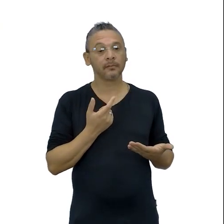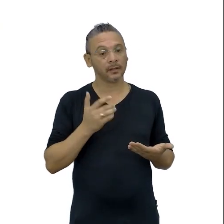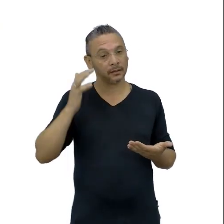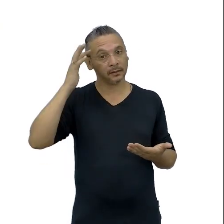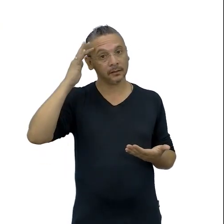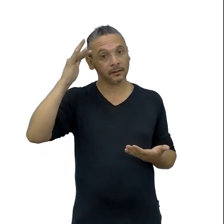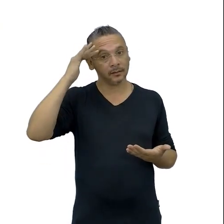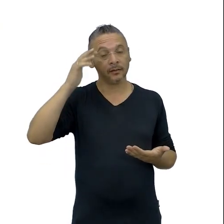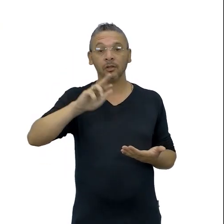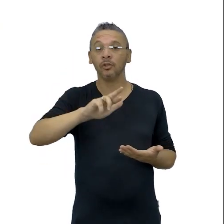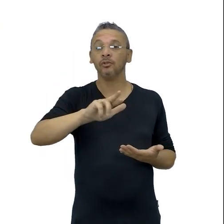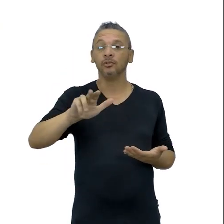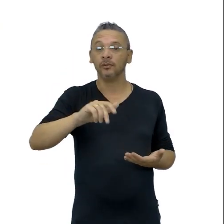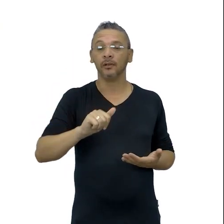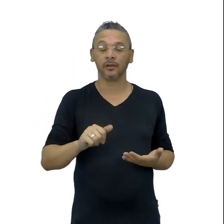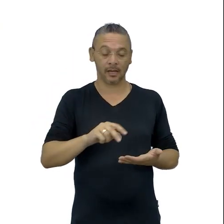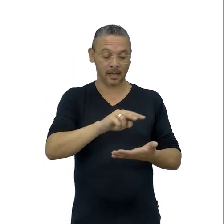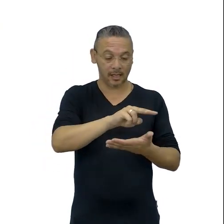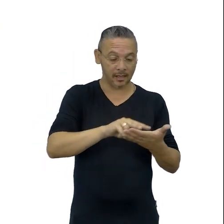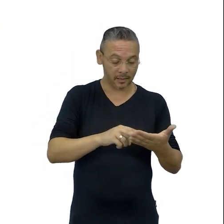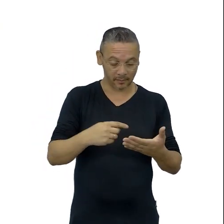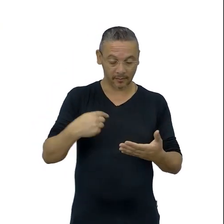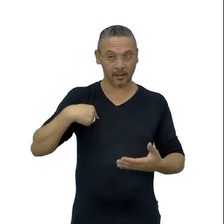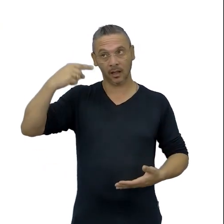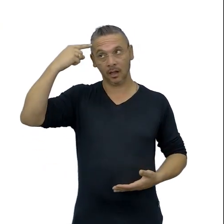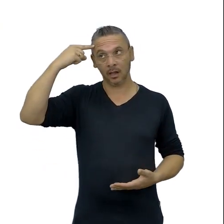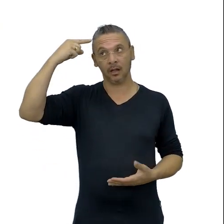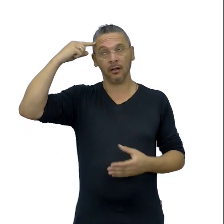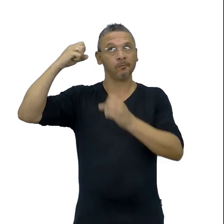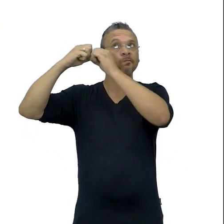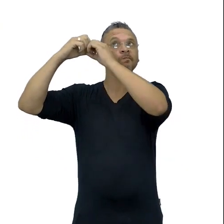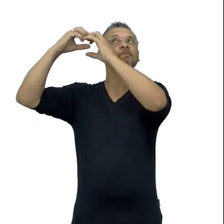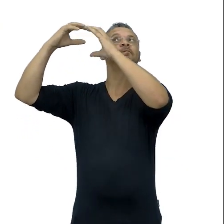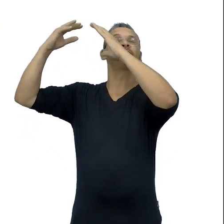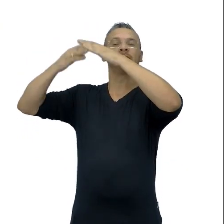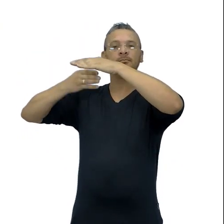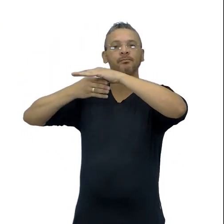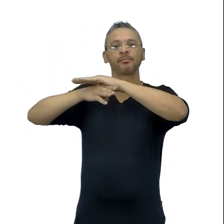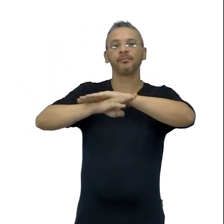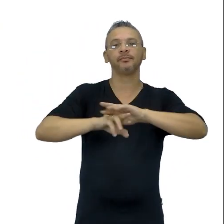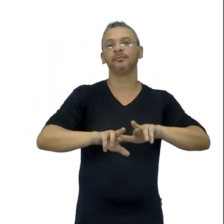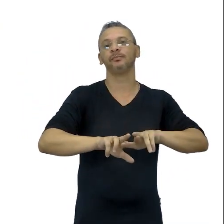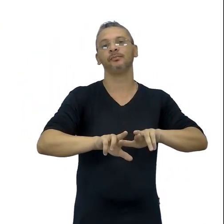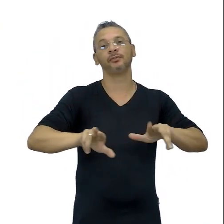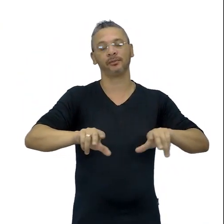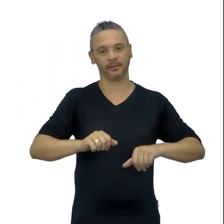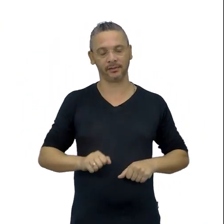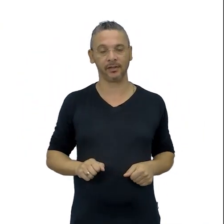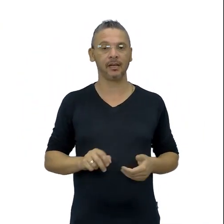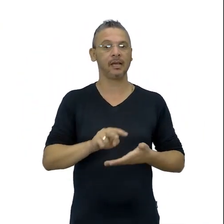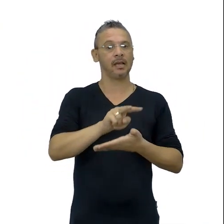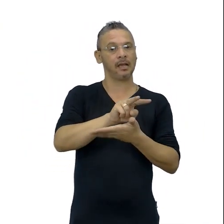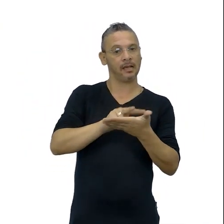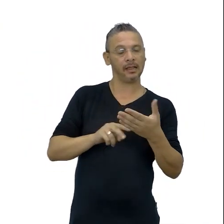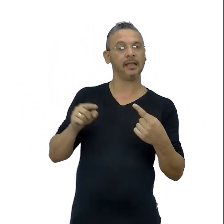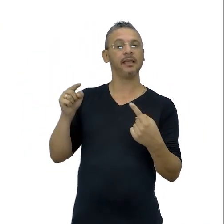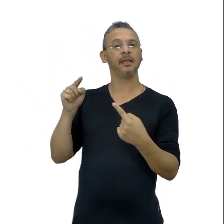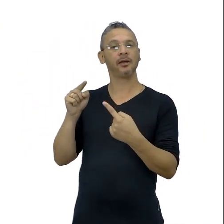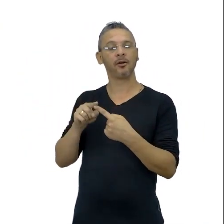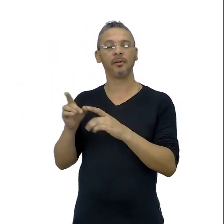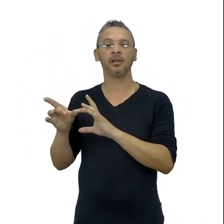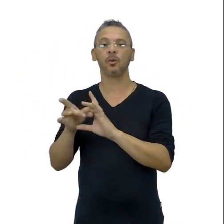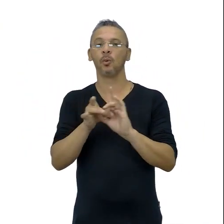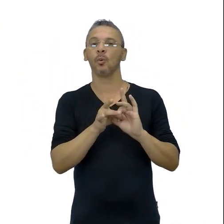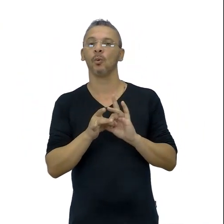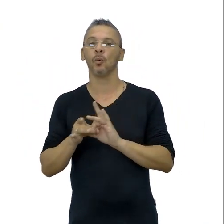em que a leitura promove a construção de significados. Ou seja, ler significa unir